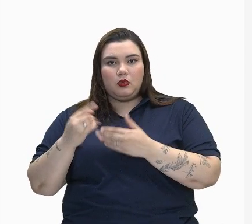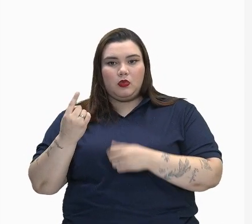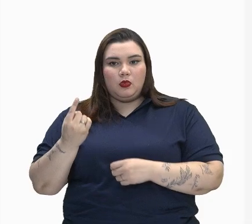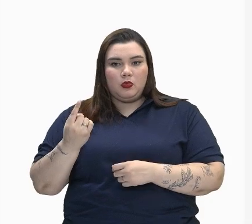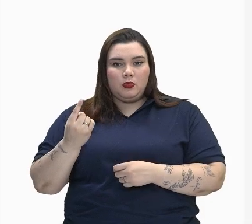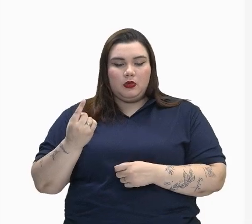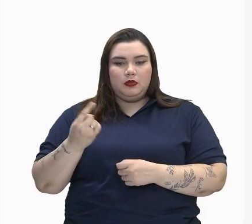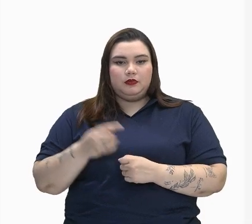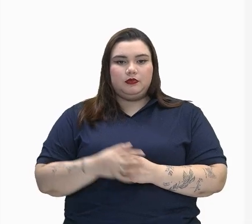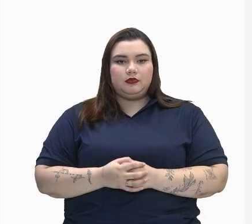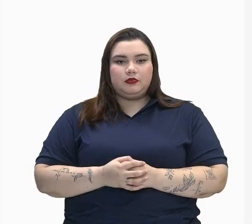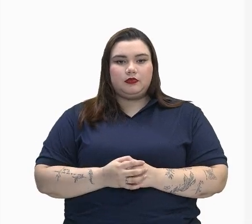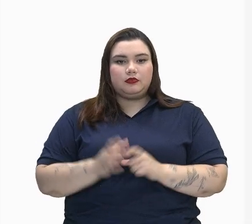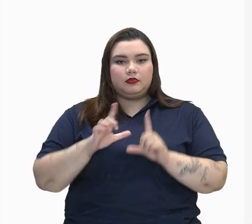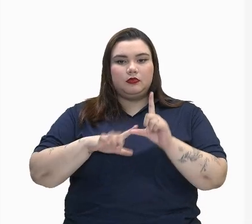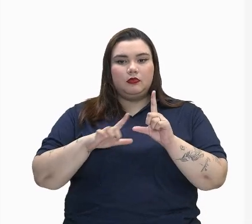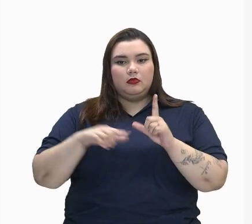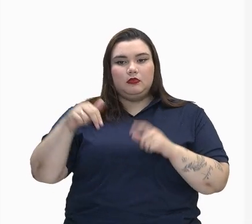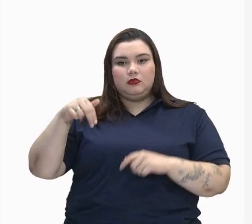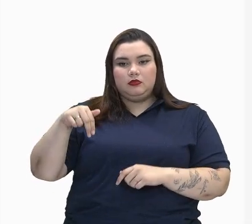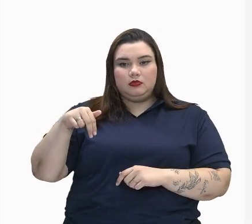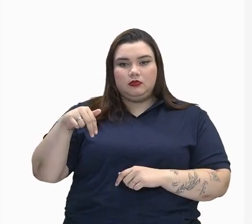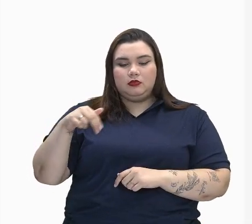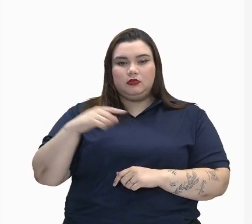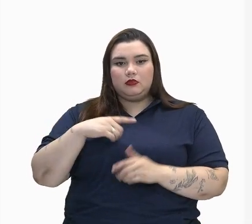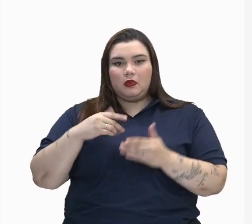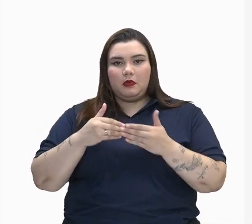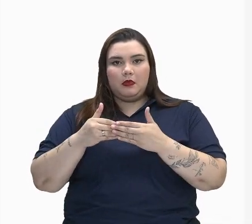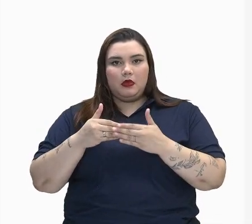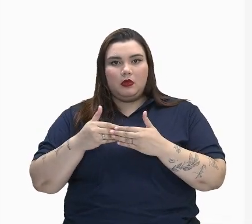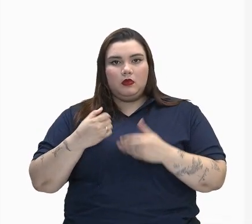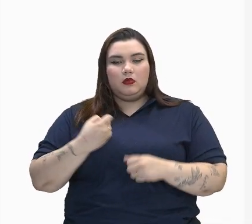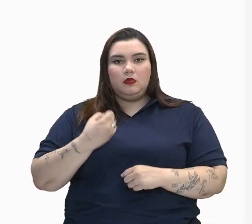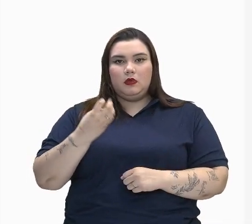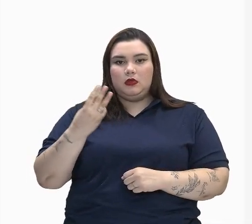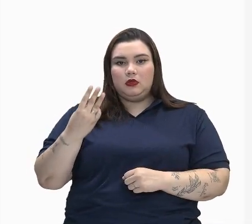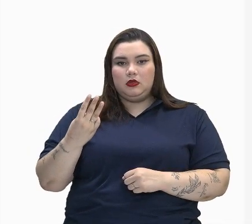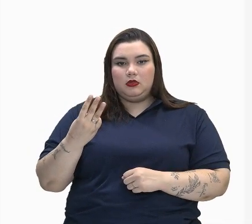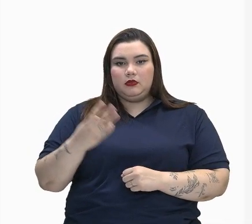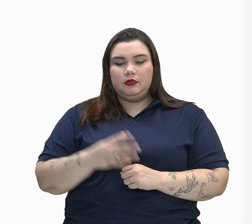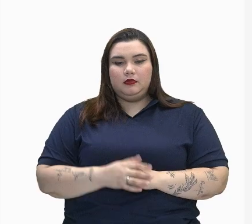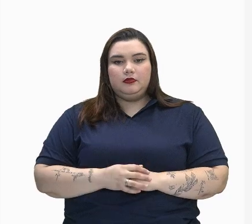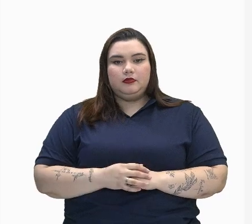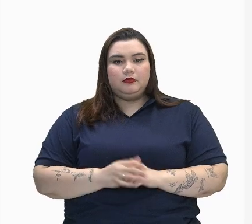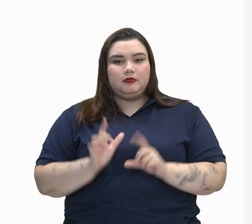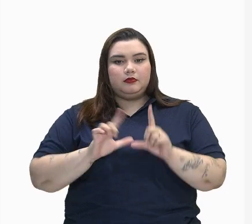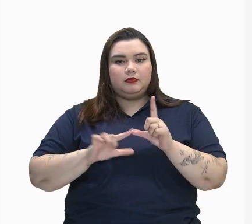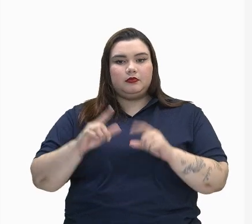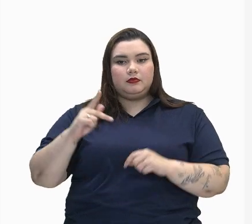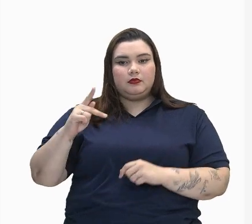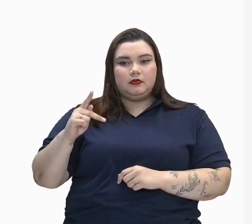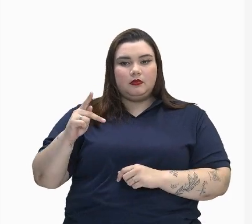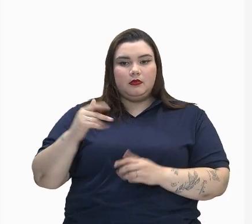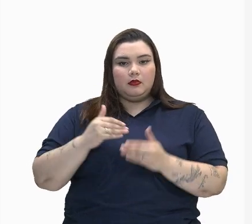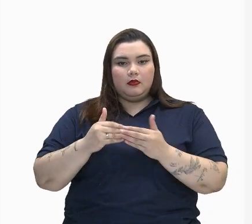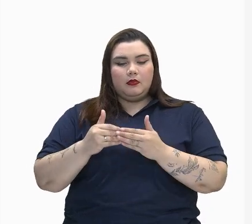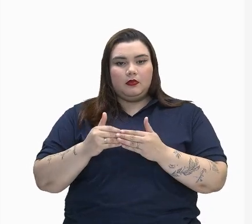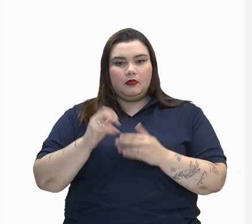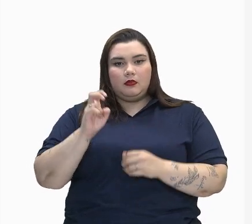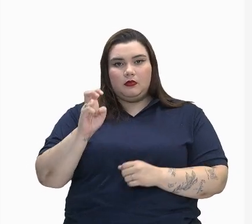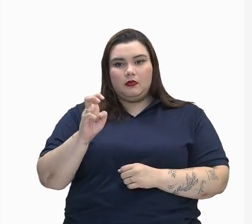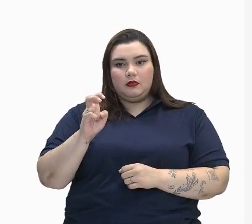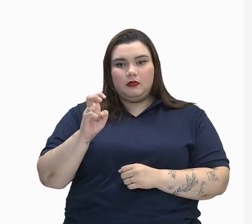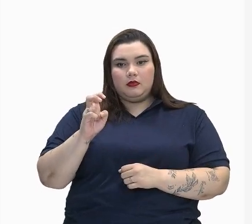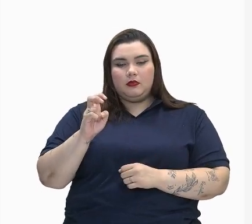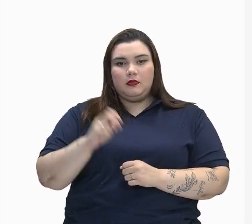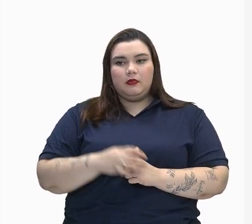certo? Nós temos a letra N, que está um pouco depois do 3, a letra P, que está colado aqui